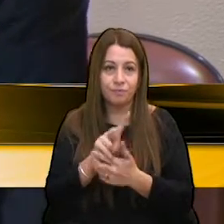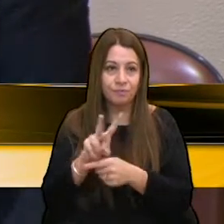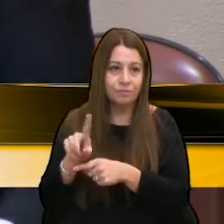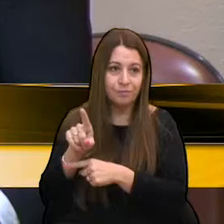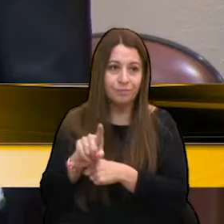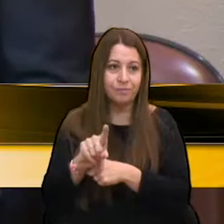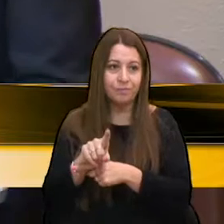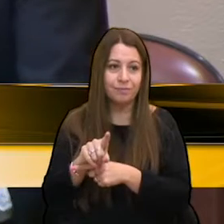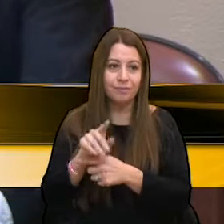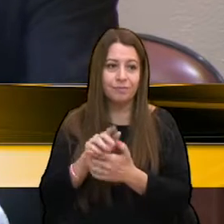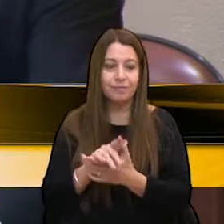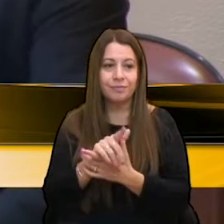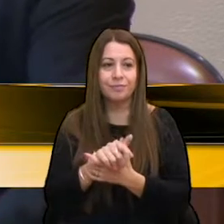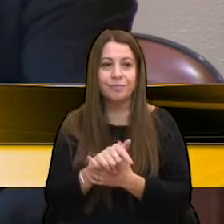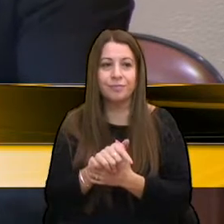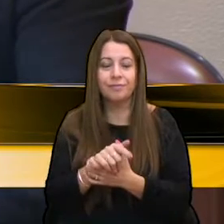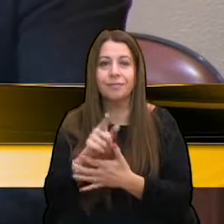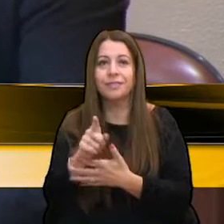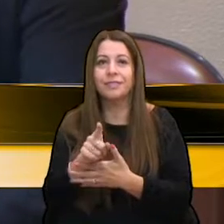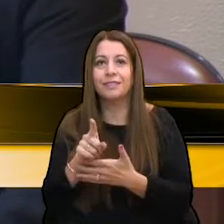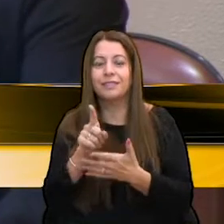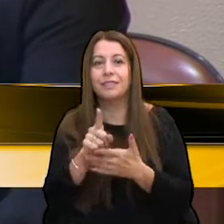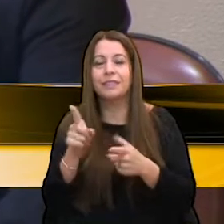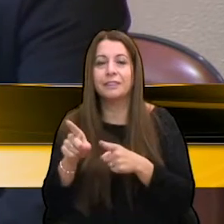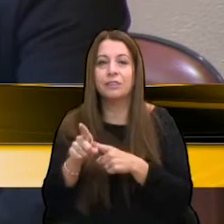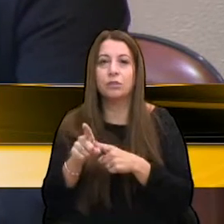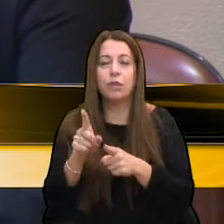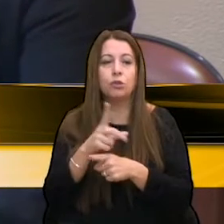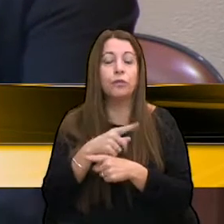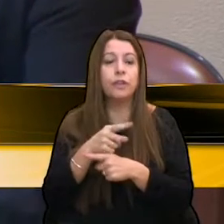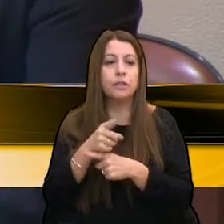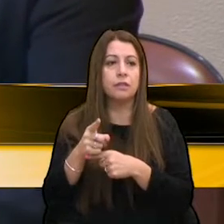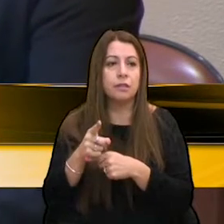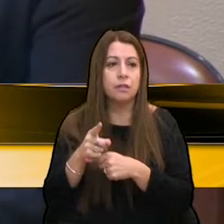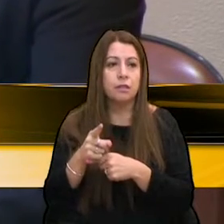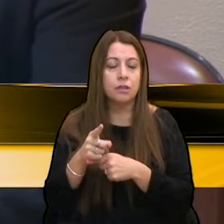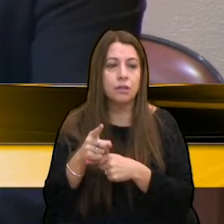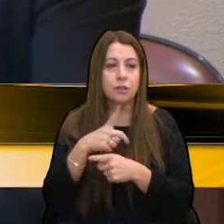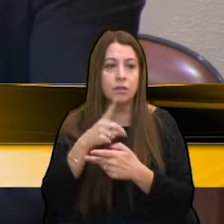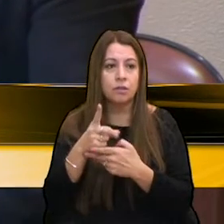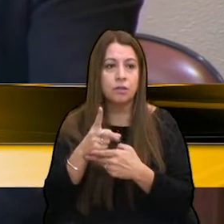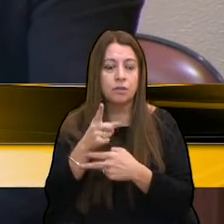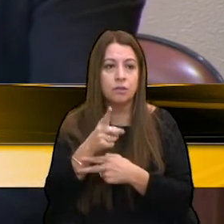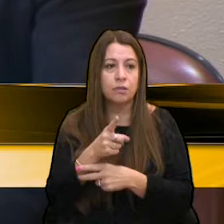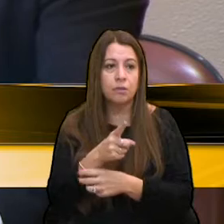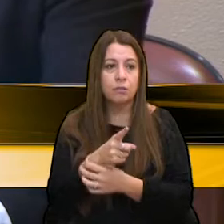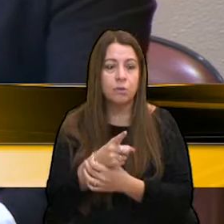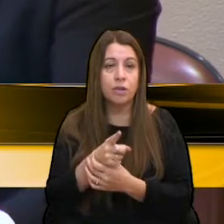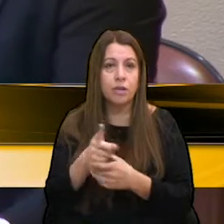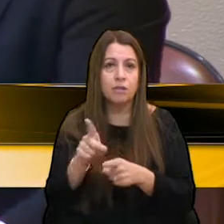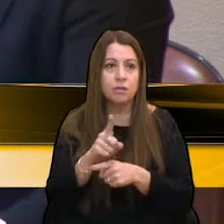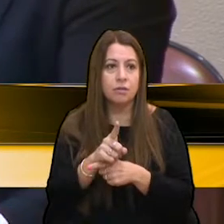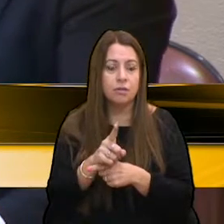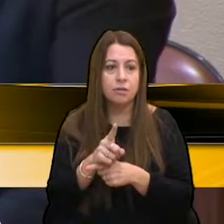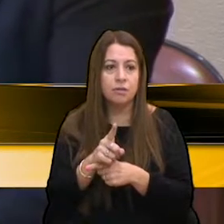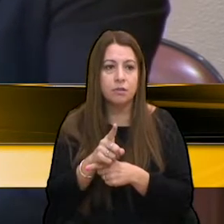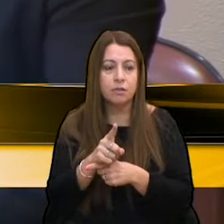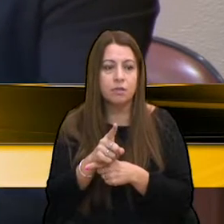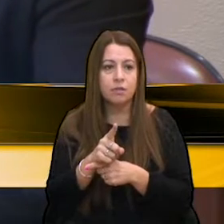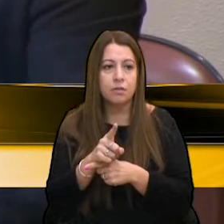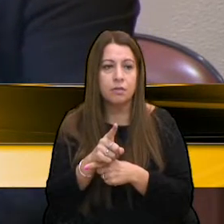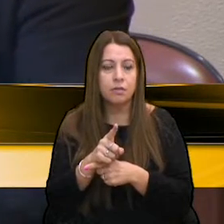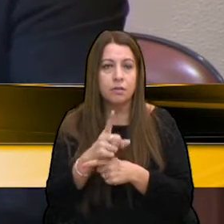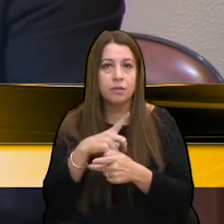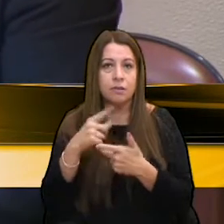dos patrimônios. Temos duas legislações que nos dão respaldo a isso. A primeira dela é que trata da proteção do patrimônio, que destaca